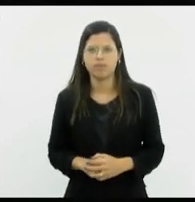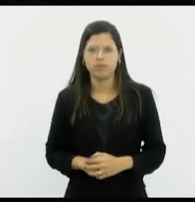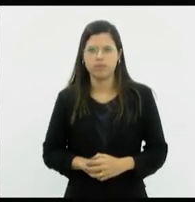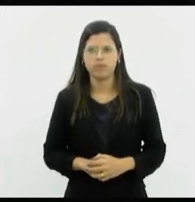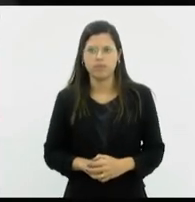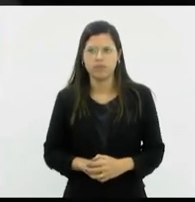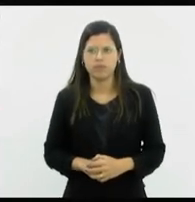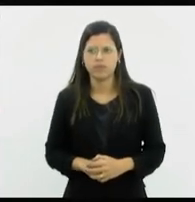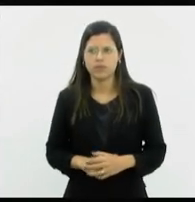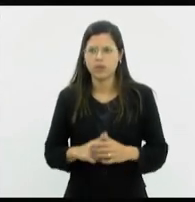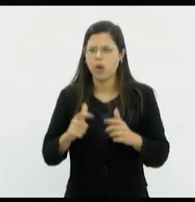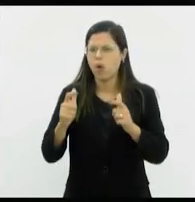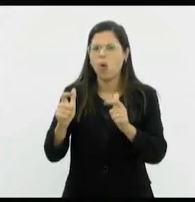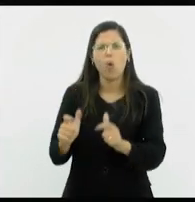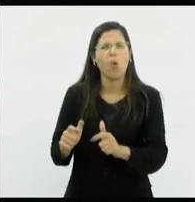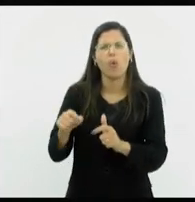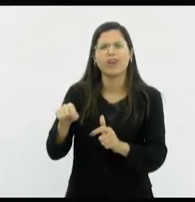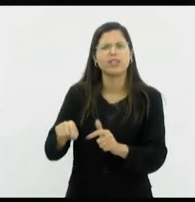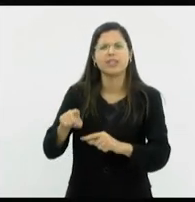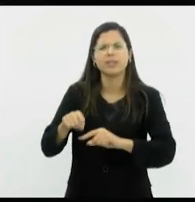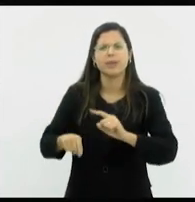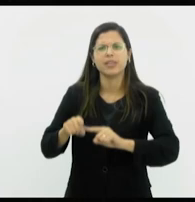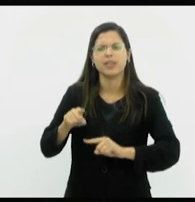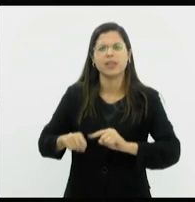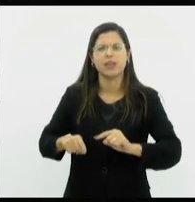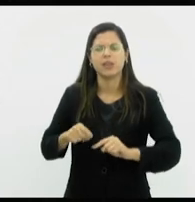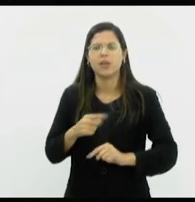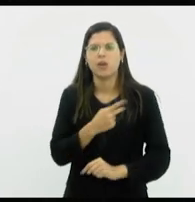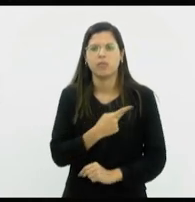E aonde eles foram parar, senhor presidente?